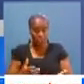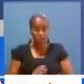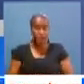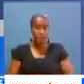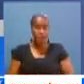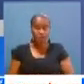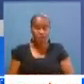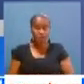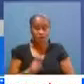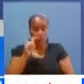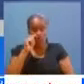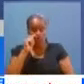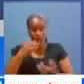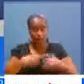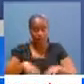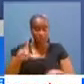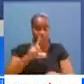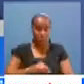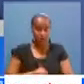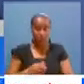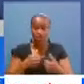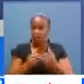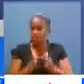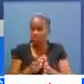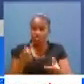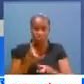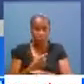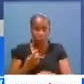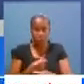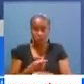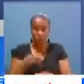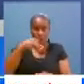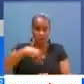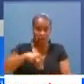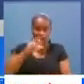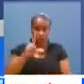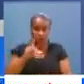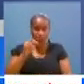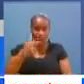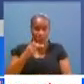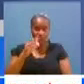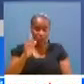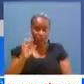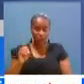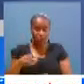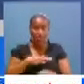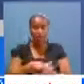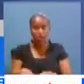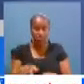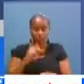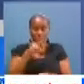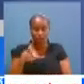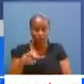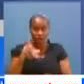Obviamente, o turismo, mas também em tudo aquilo que é plataforma marítima, plataforma aérea